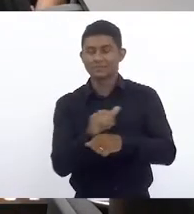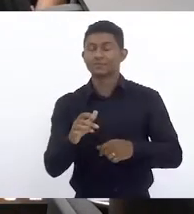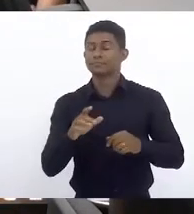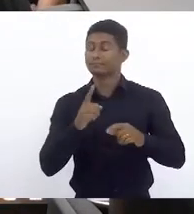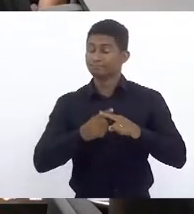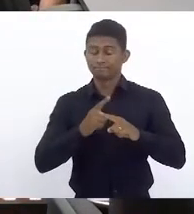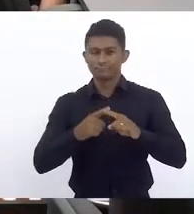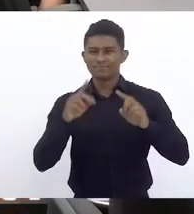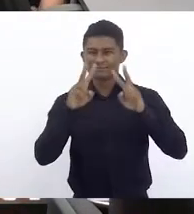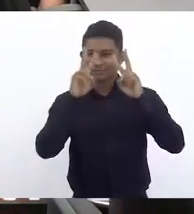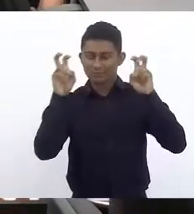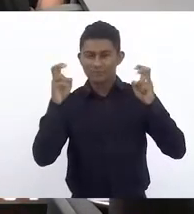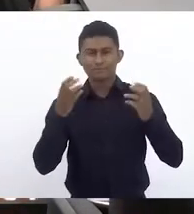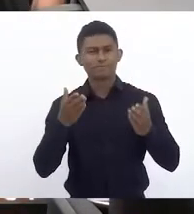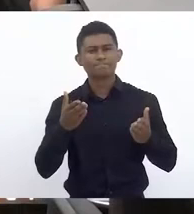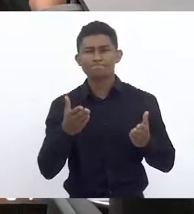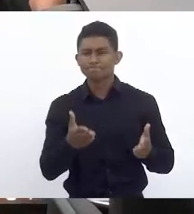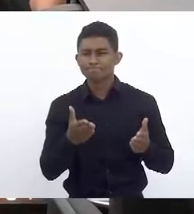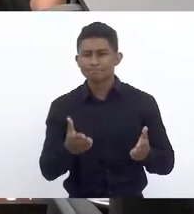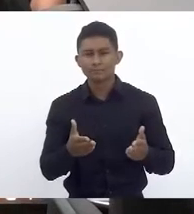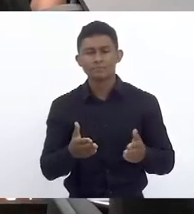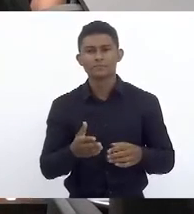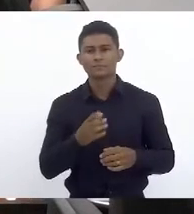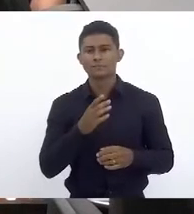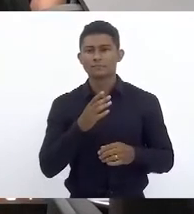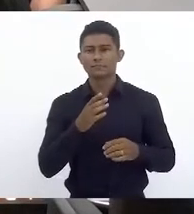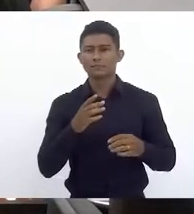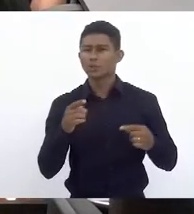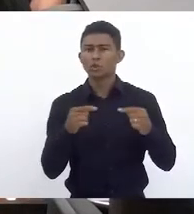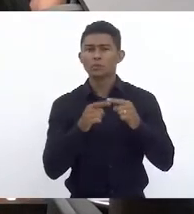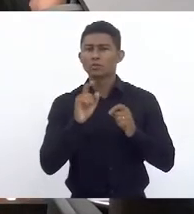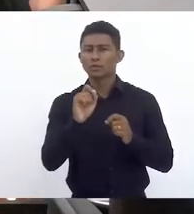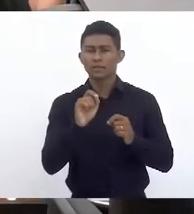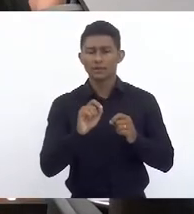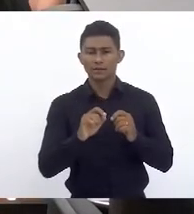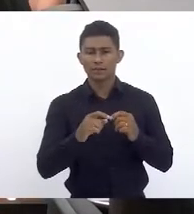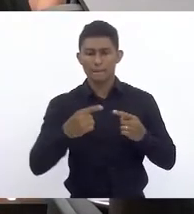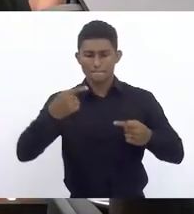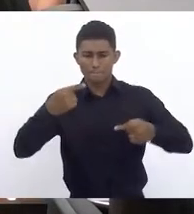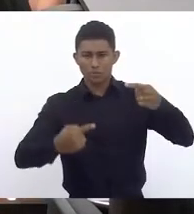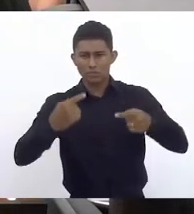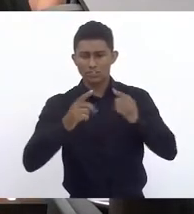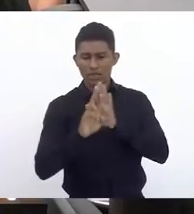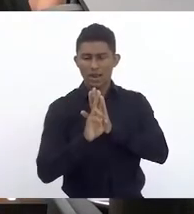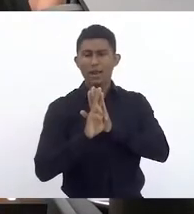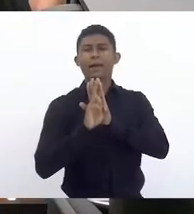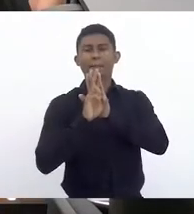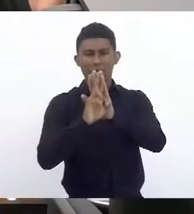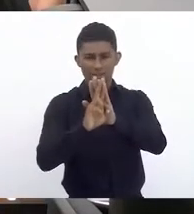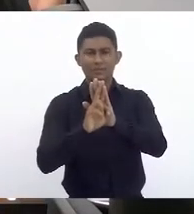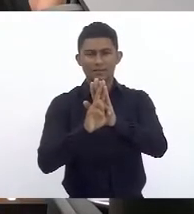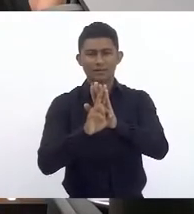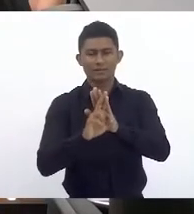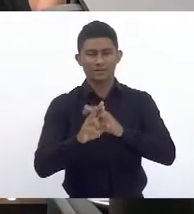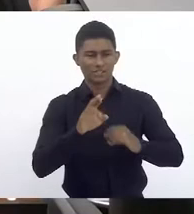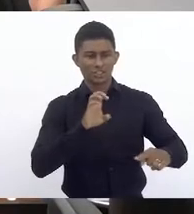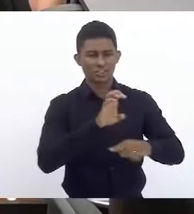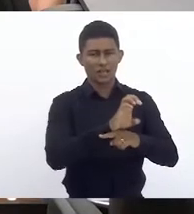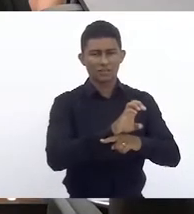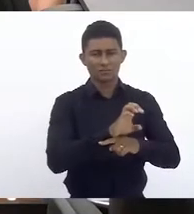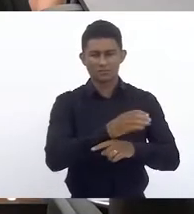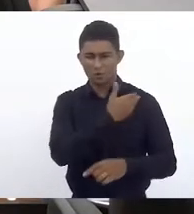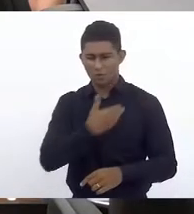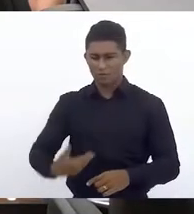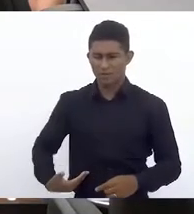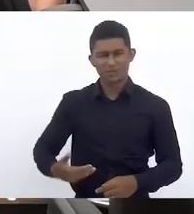que representa uma política de Estado e não a política de governo. Em geral, a gente discute